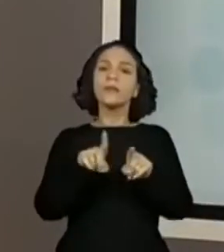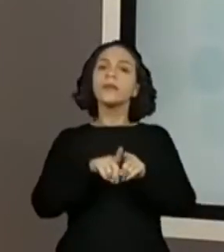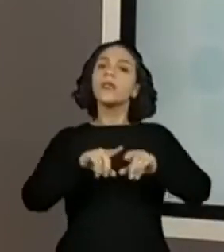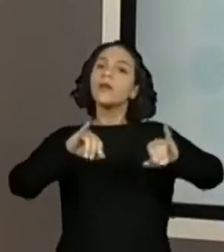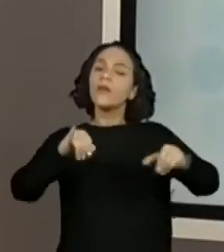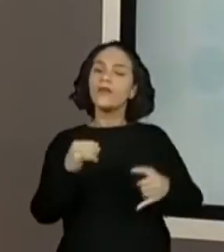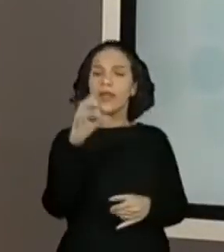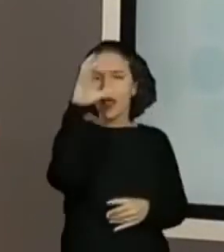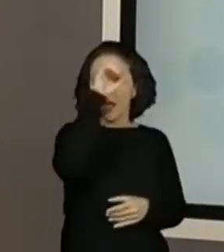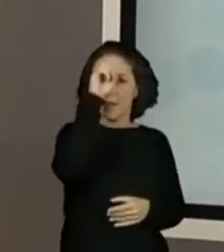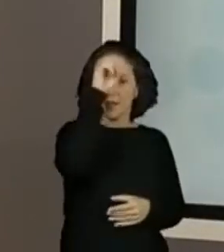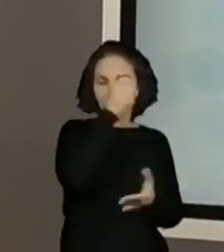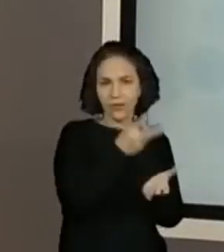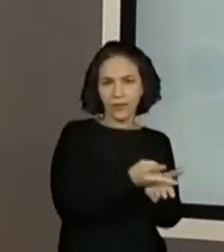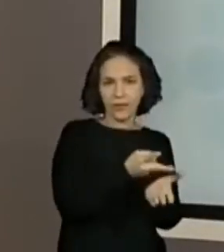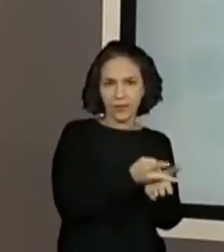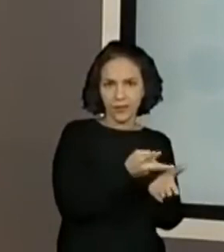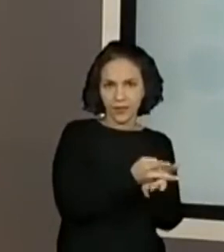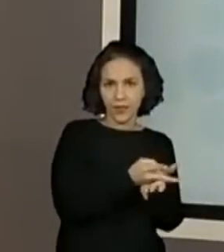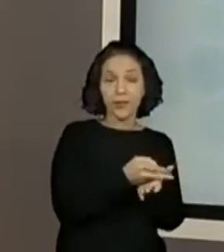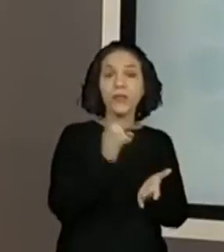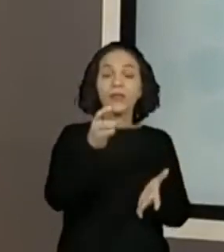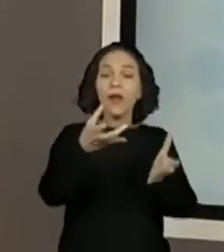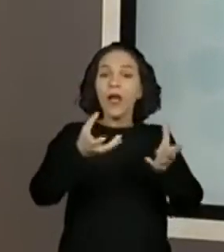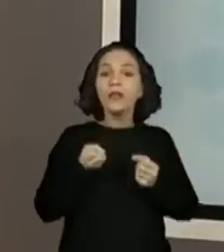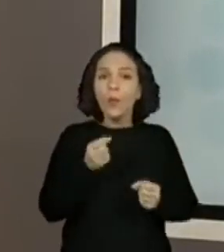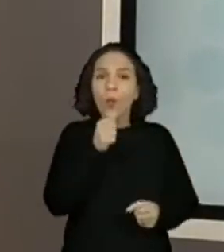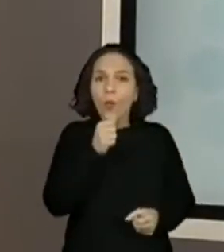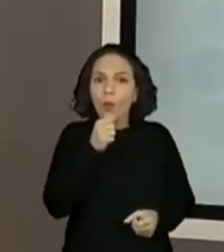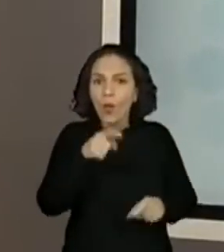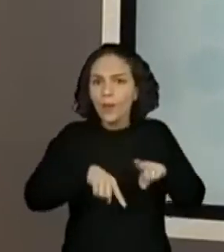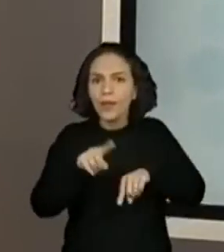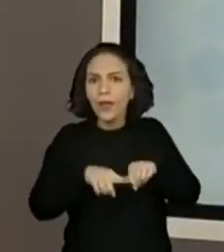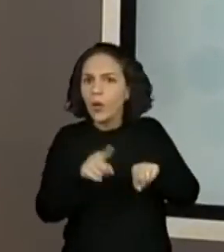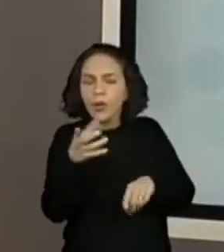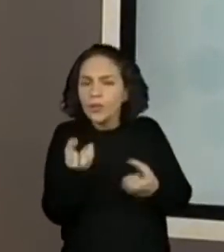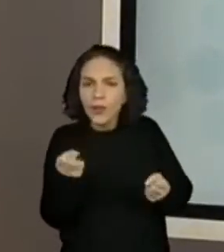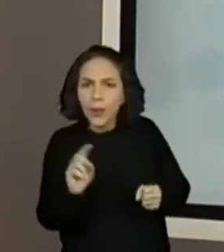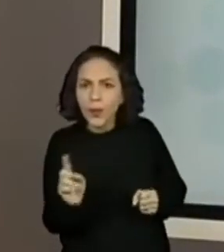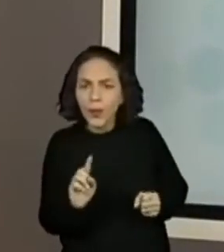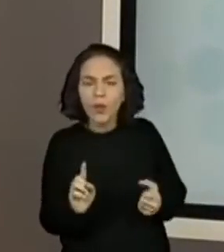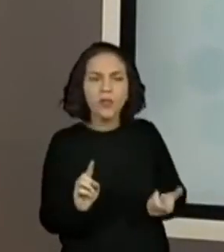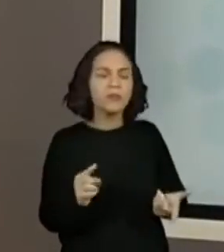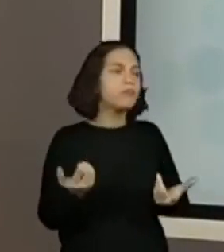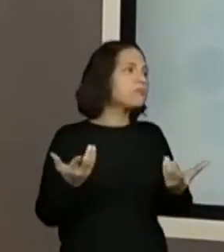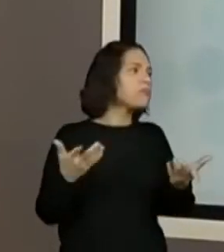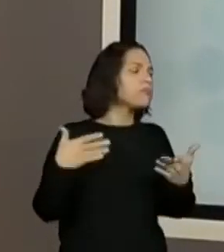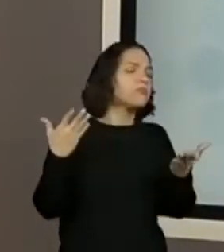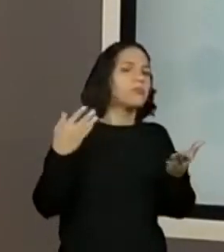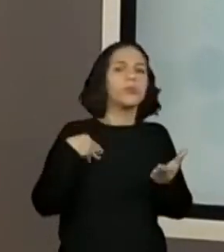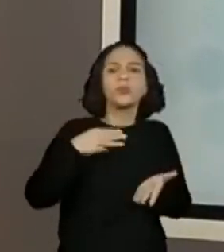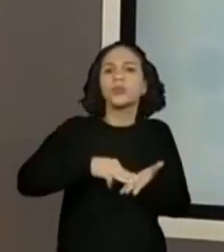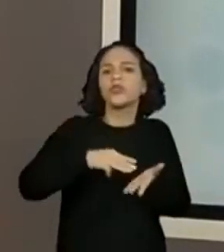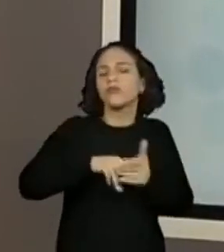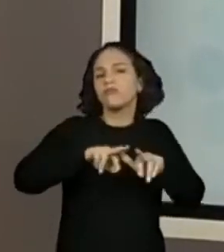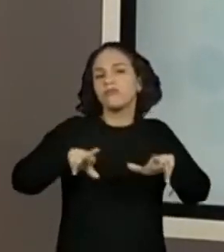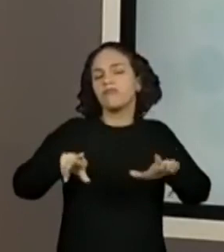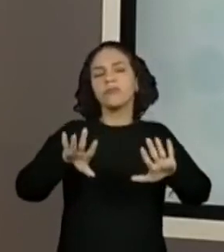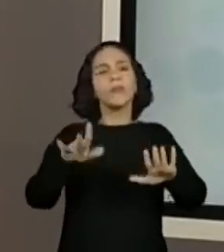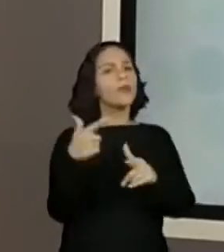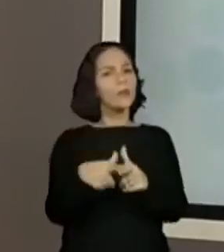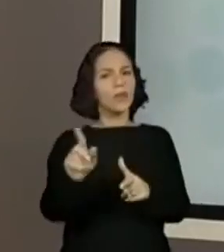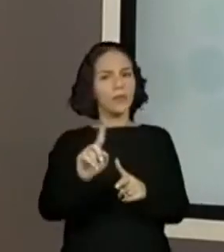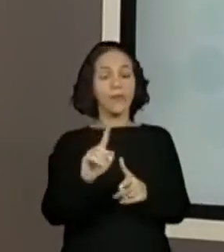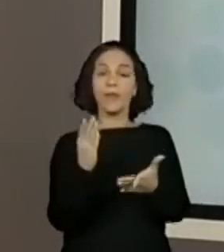o Aprender Sempre. Se vocês não tiverem recebido ainda o material, por algum motivo que seja, não tem problema.